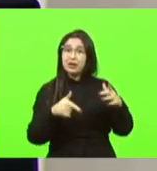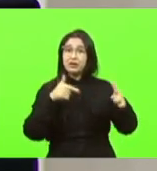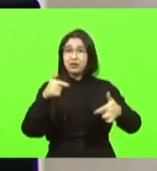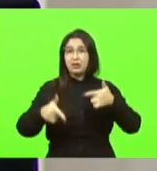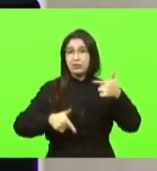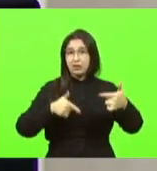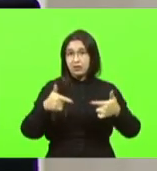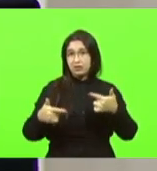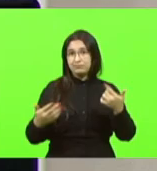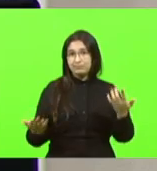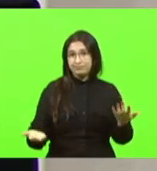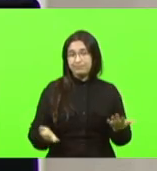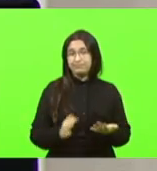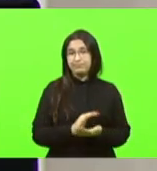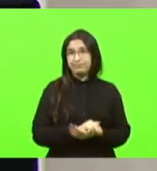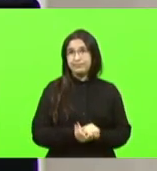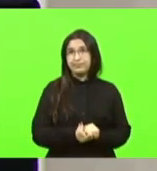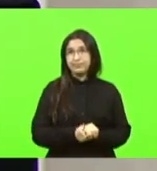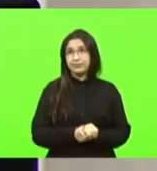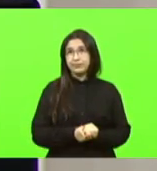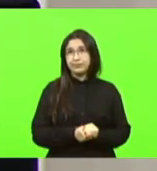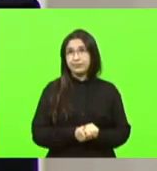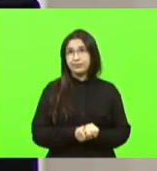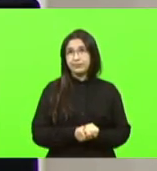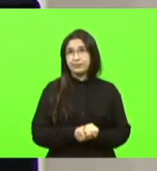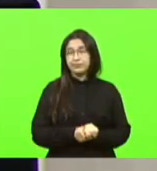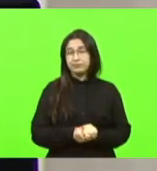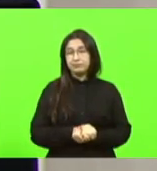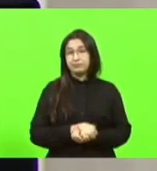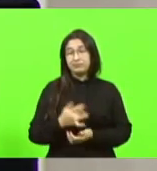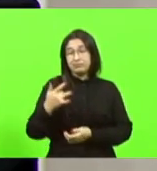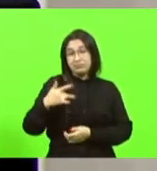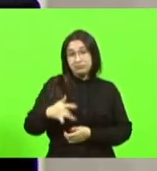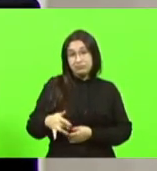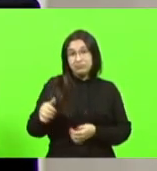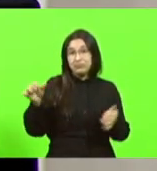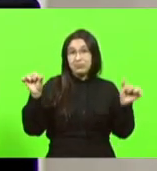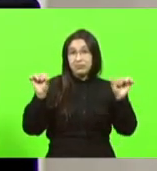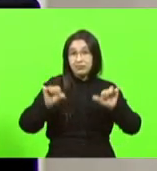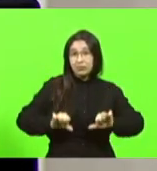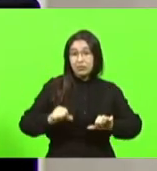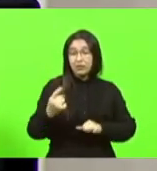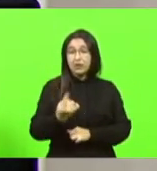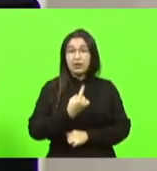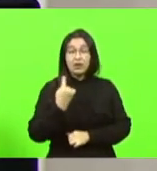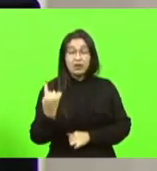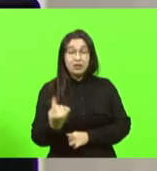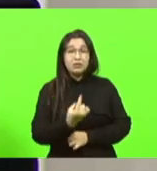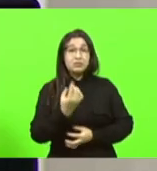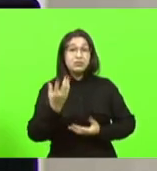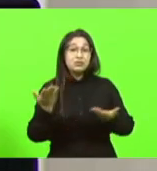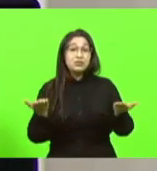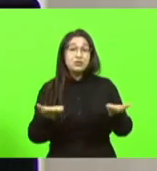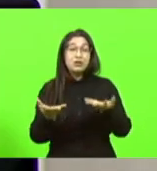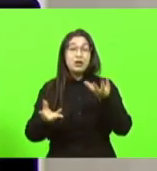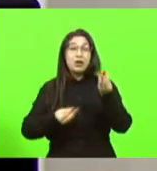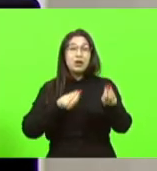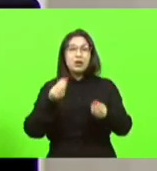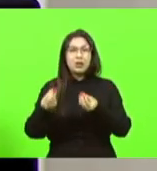trabalhadoras e infelizmente nós estamos aqui